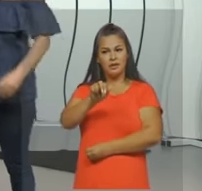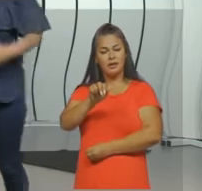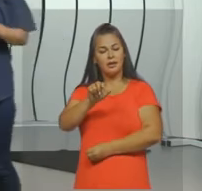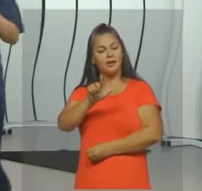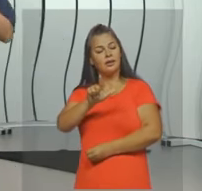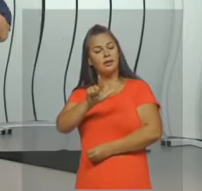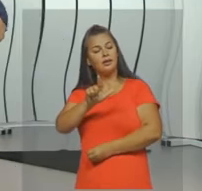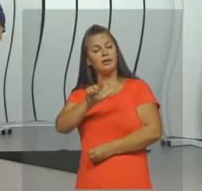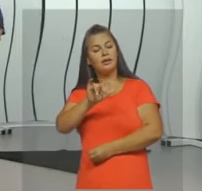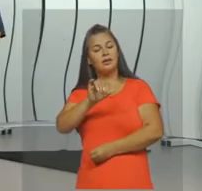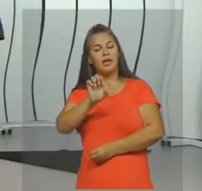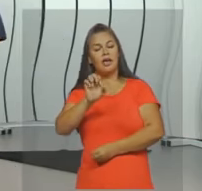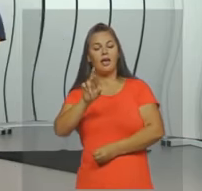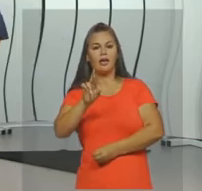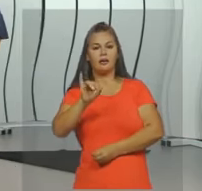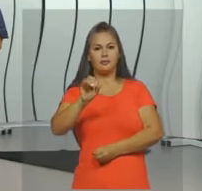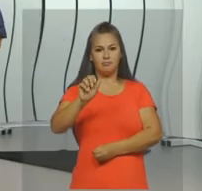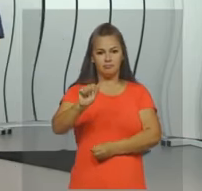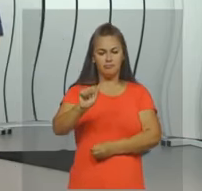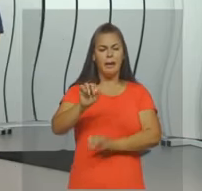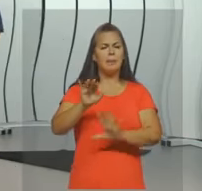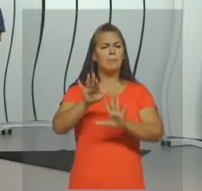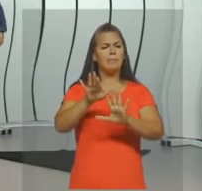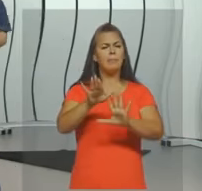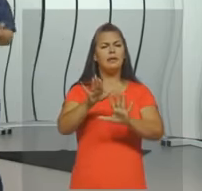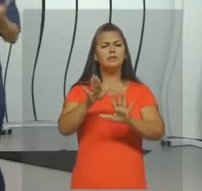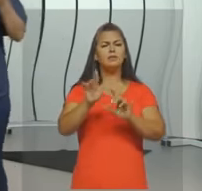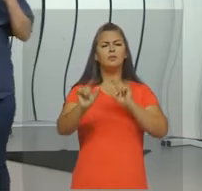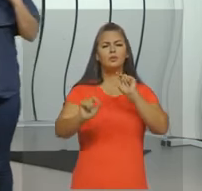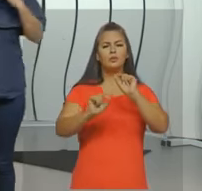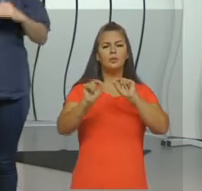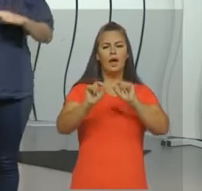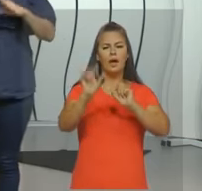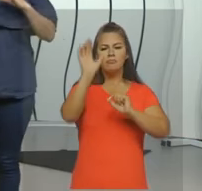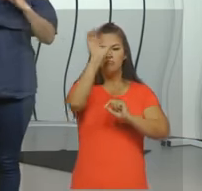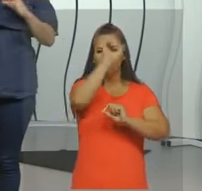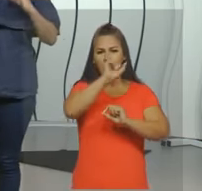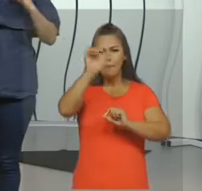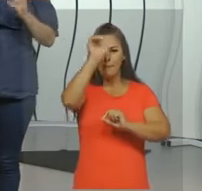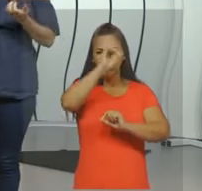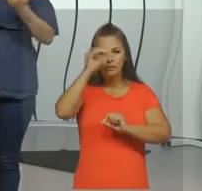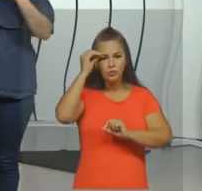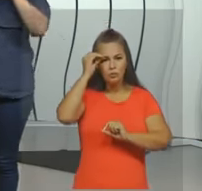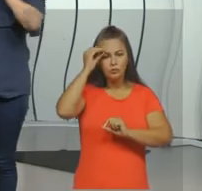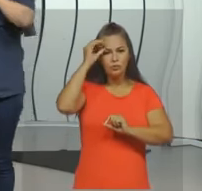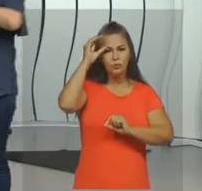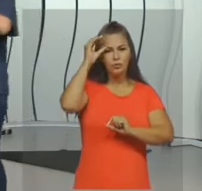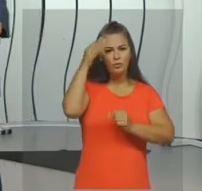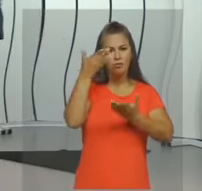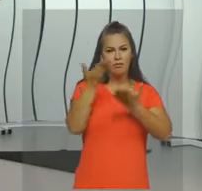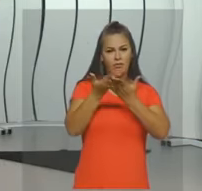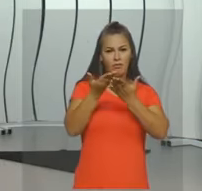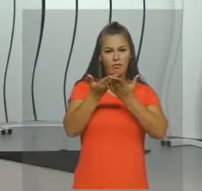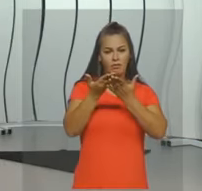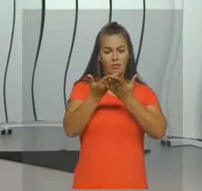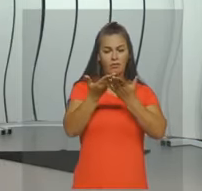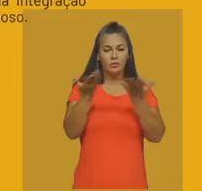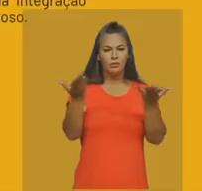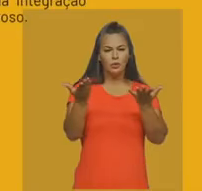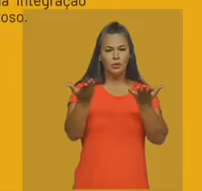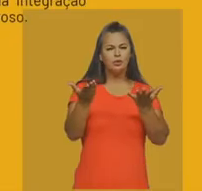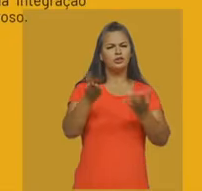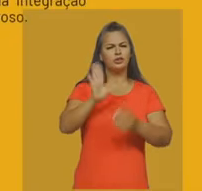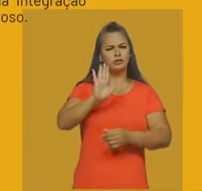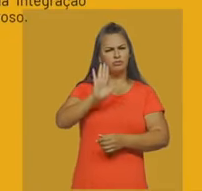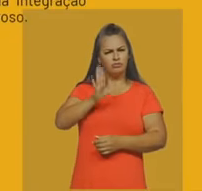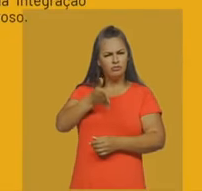Bem, o que nós vamos aprender na aula de hoje? Na aula passada a gente já viu sistema esquelético, que se